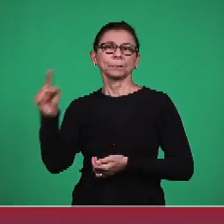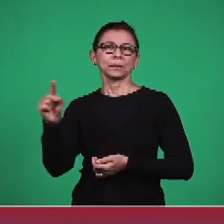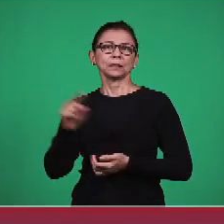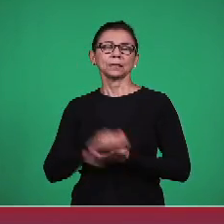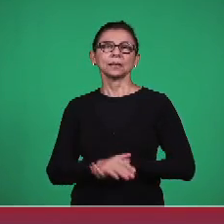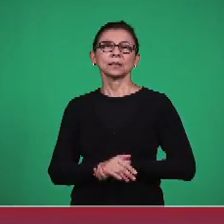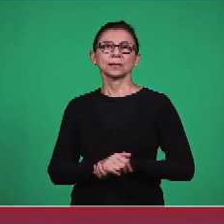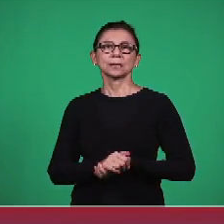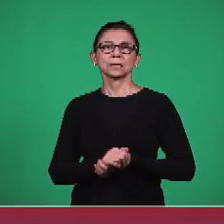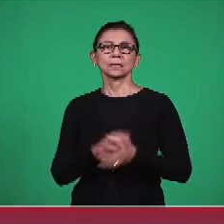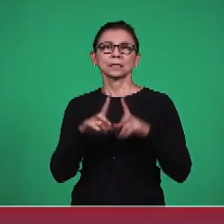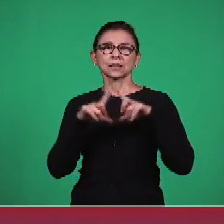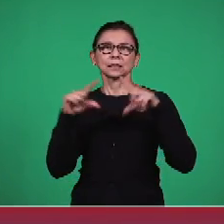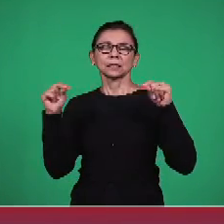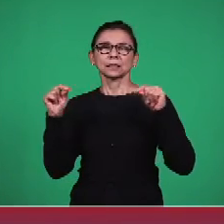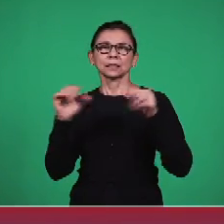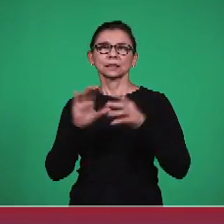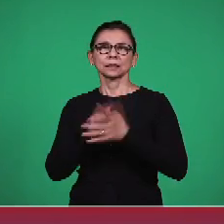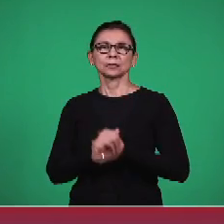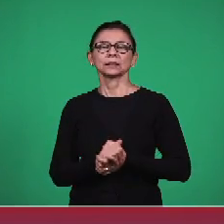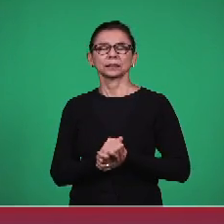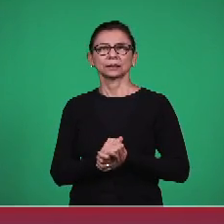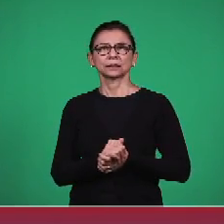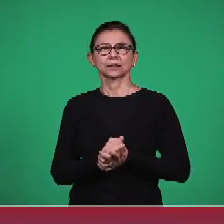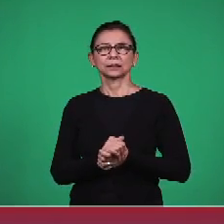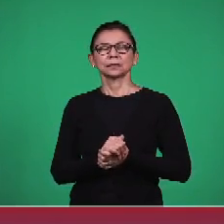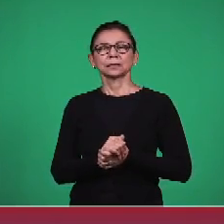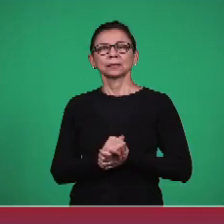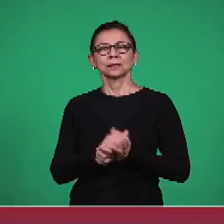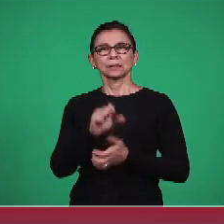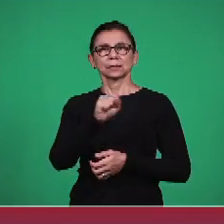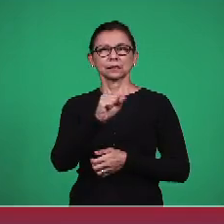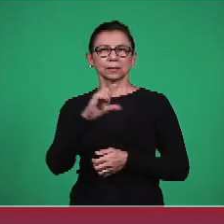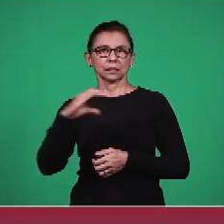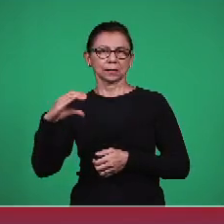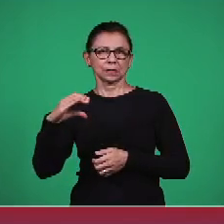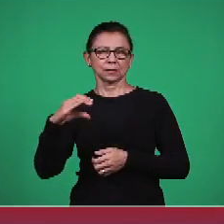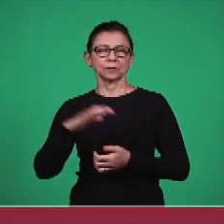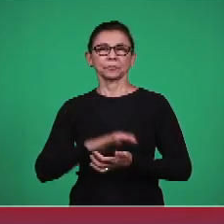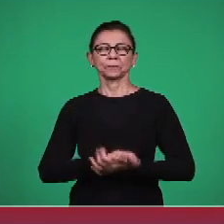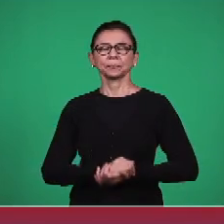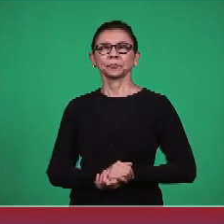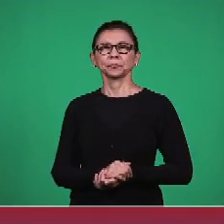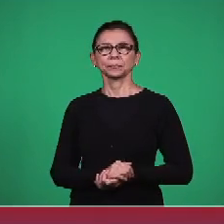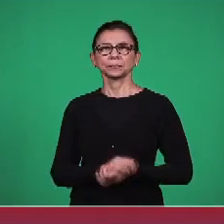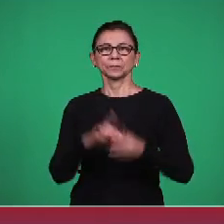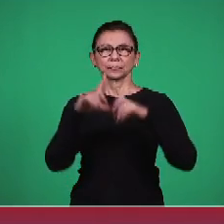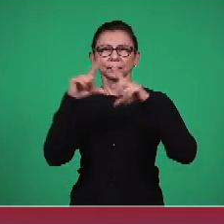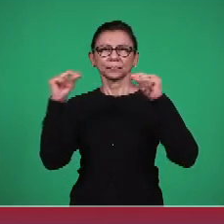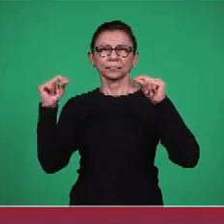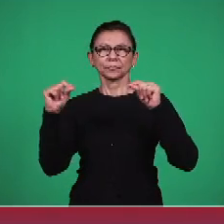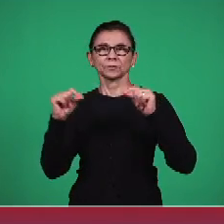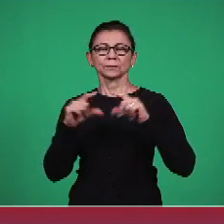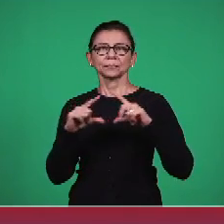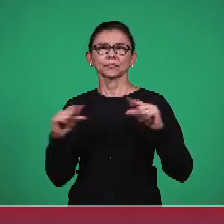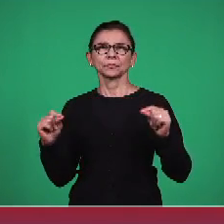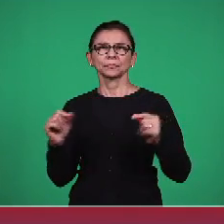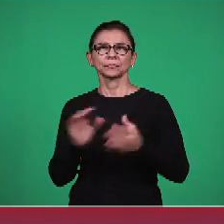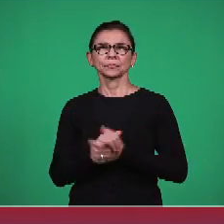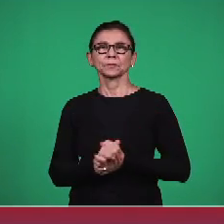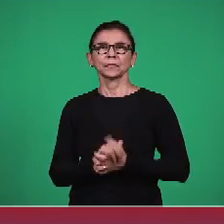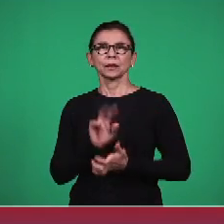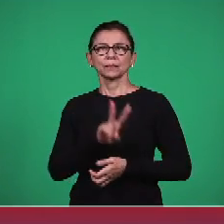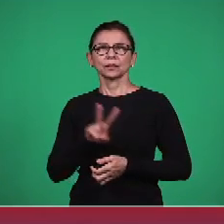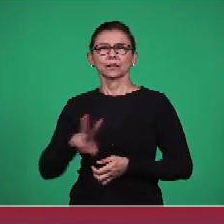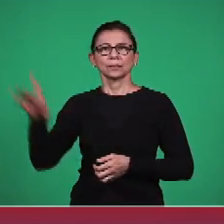Federal, Chapecó, Santa Catarina, Cruzeiro, no Distrito Federal, Vila Velha, nos Espírito Santo, nos